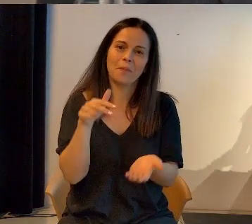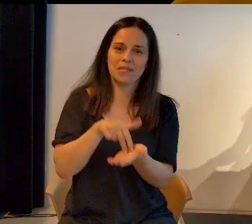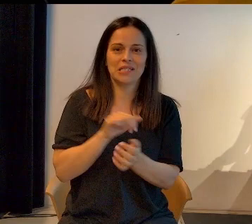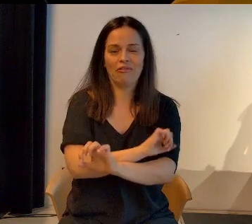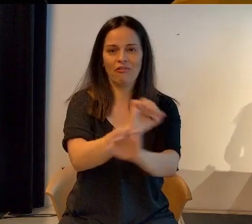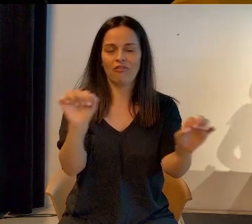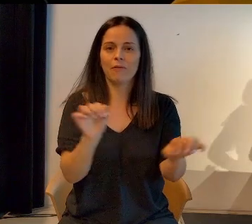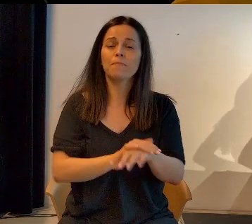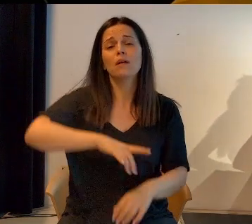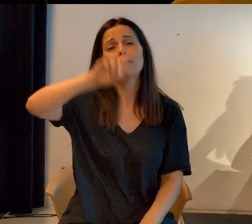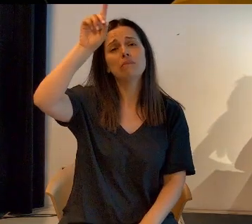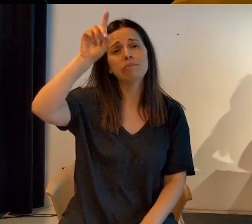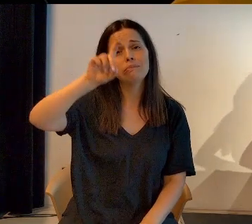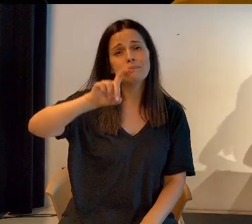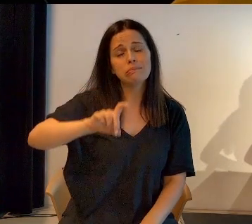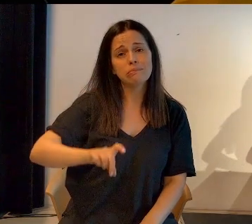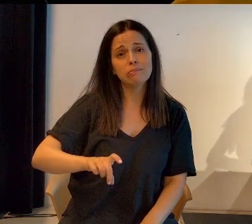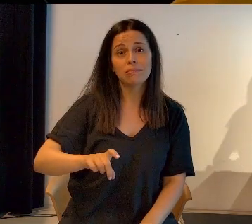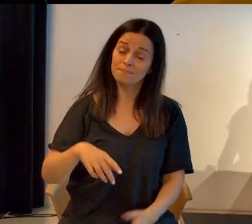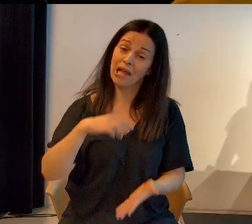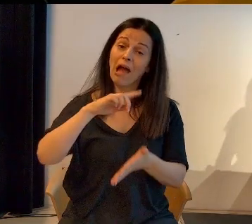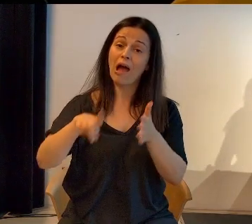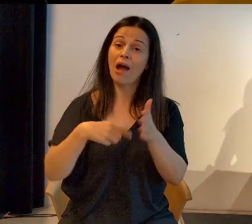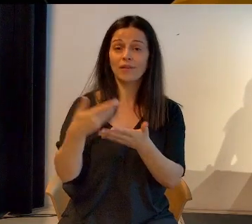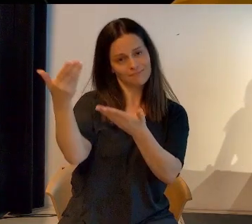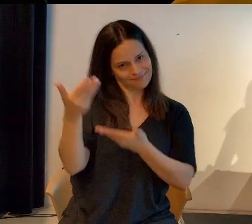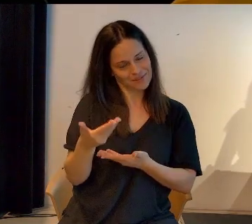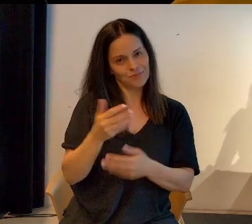E bom resto. E bem-vindo, Jaiga, também.